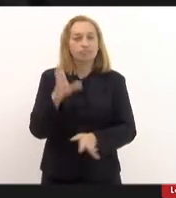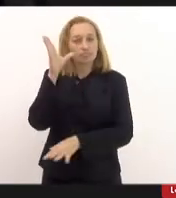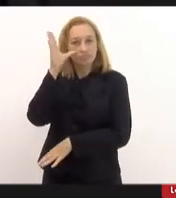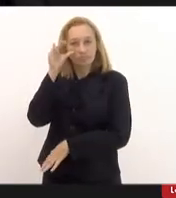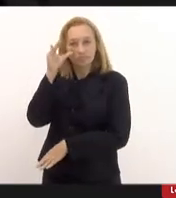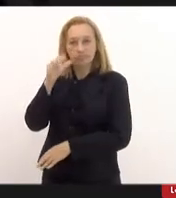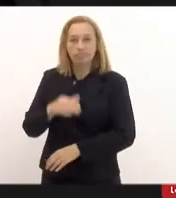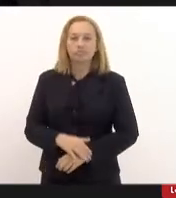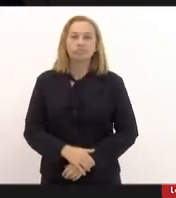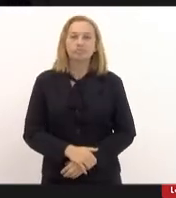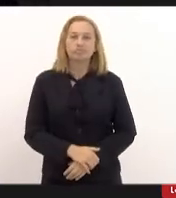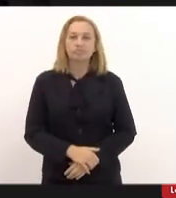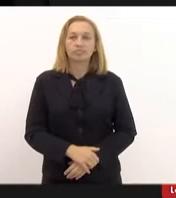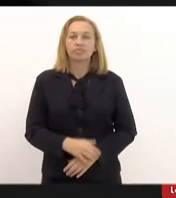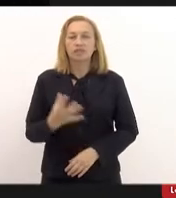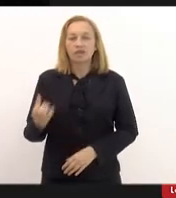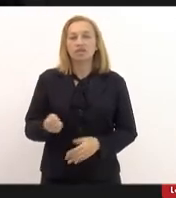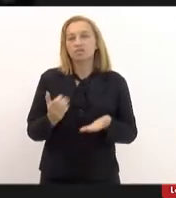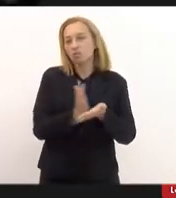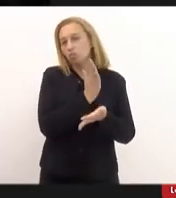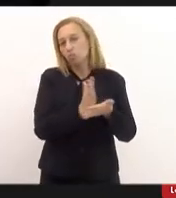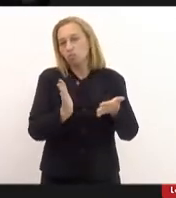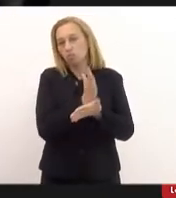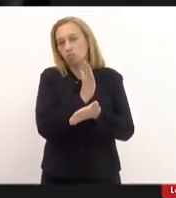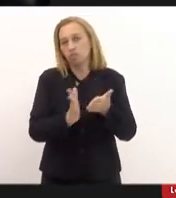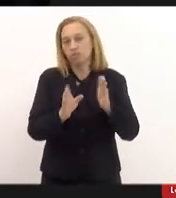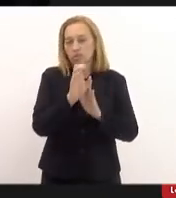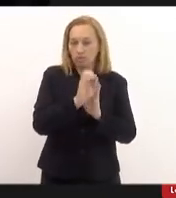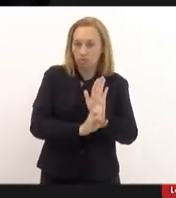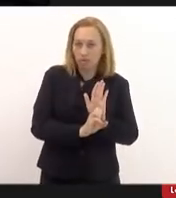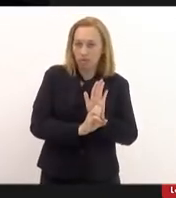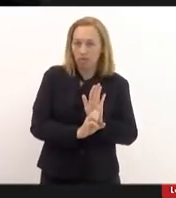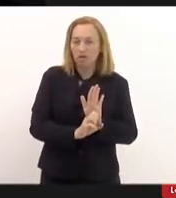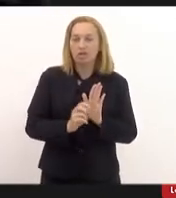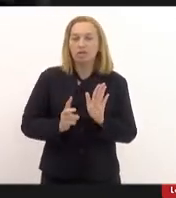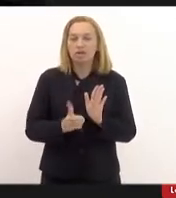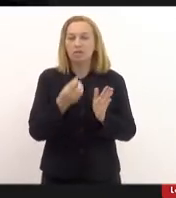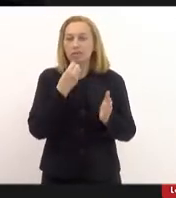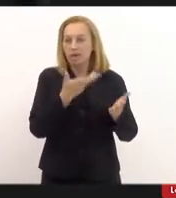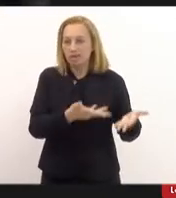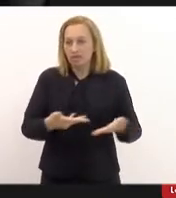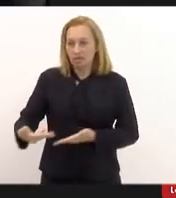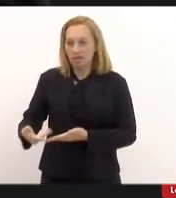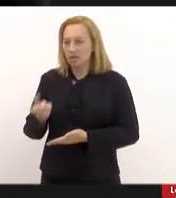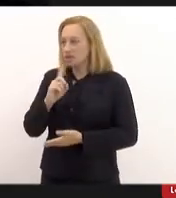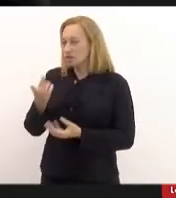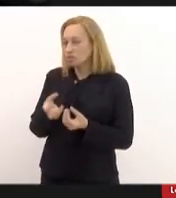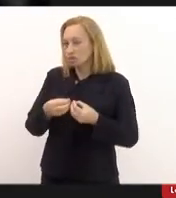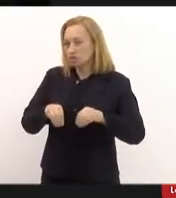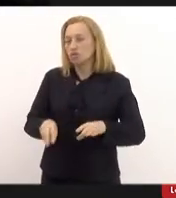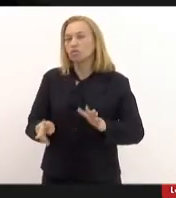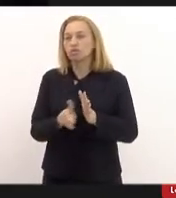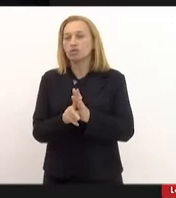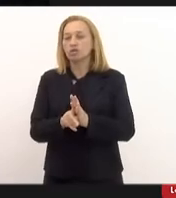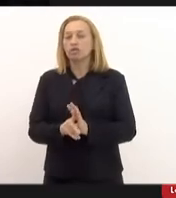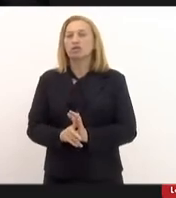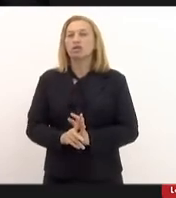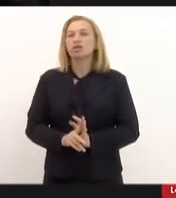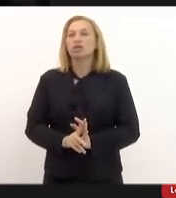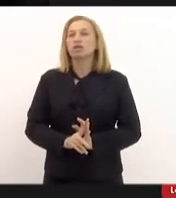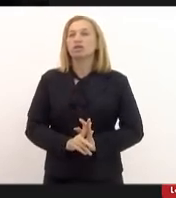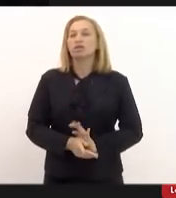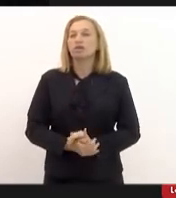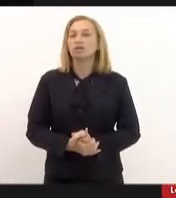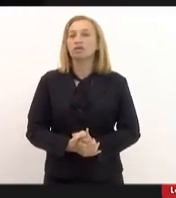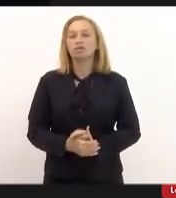interessante, recebeu algumas emendas. As emendas são sempre bem-vindas, que não prejudicam o projeto.